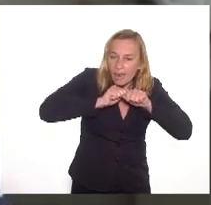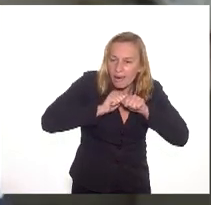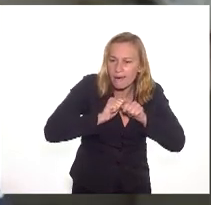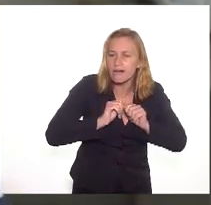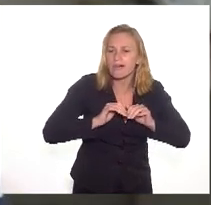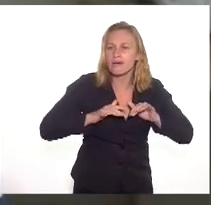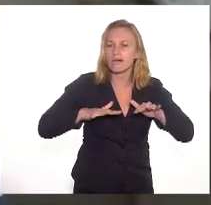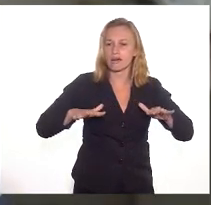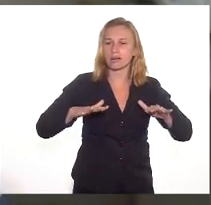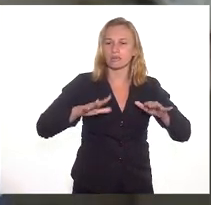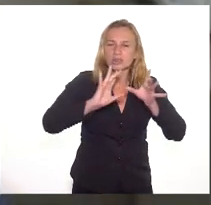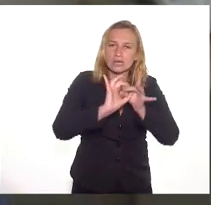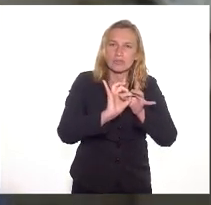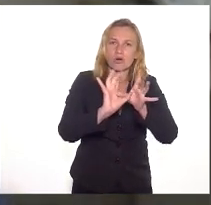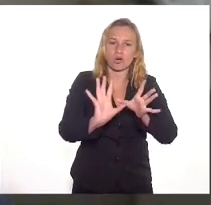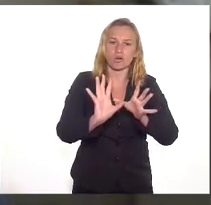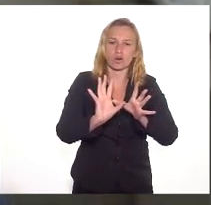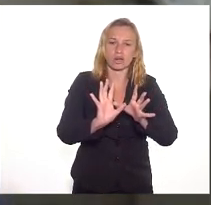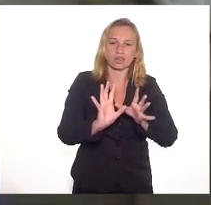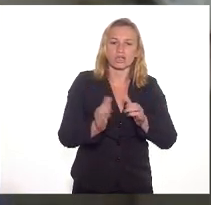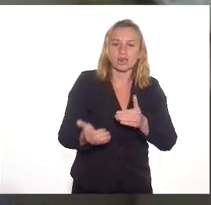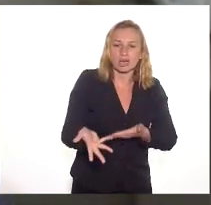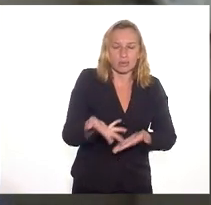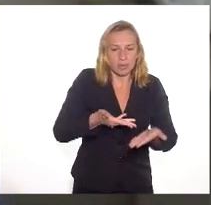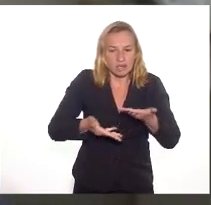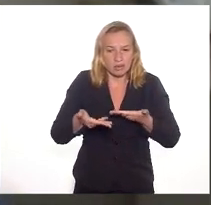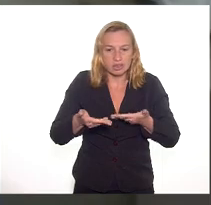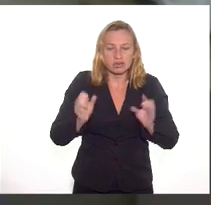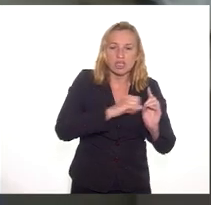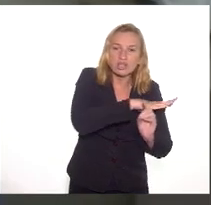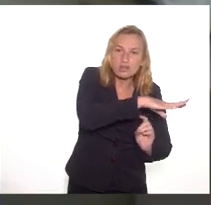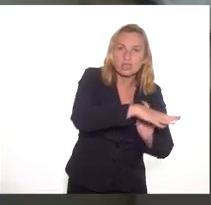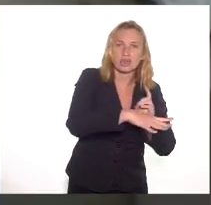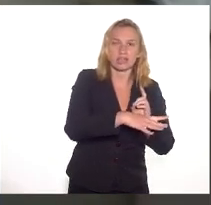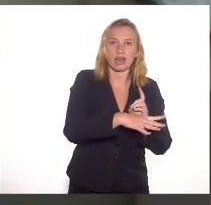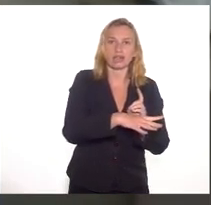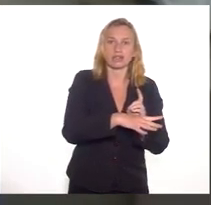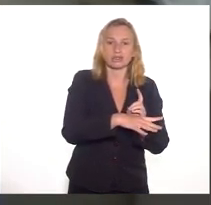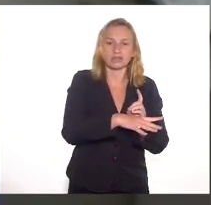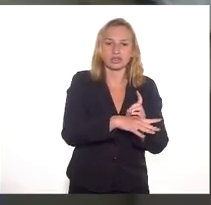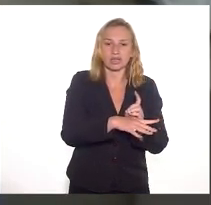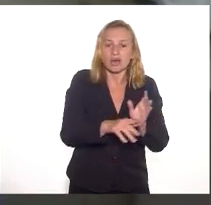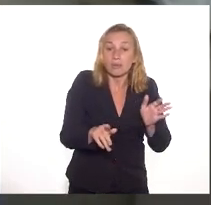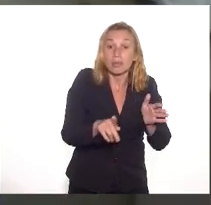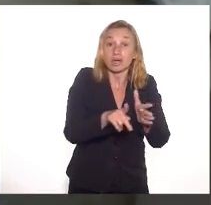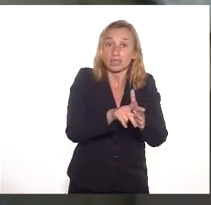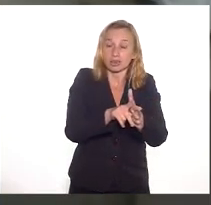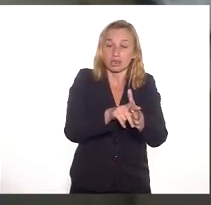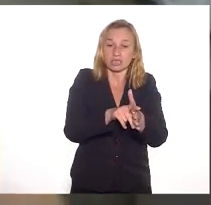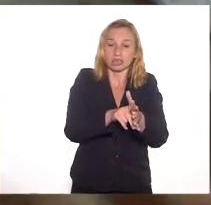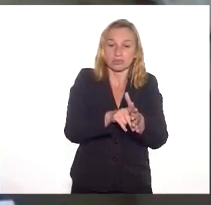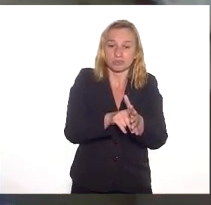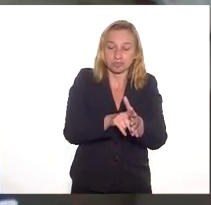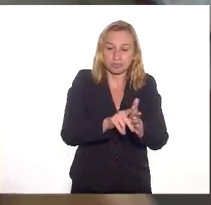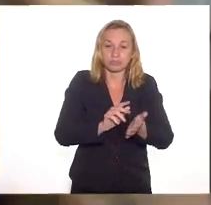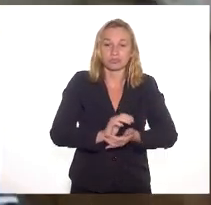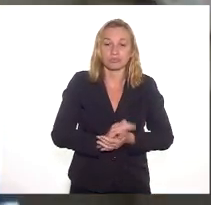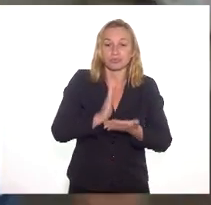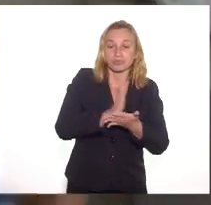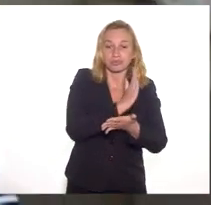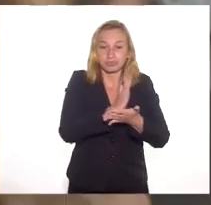amplamente democrático, tem participação da sociedade, né? Faz parte,